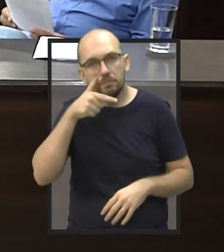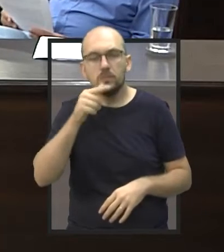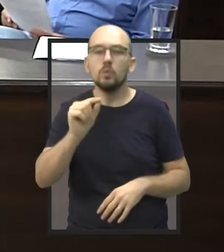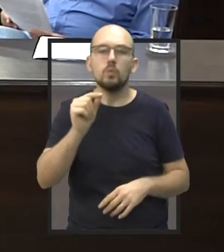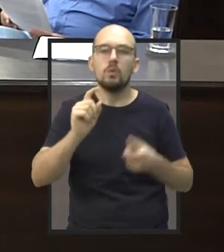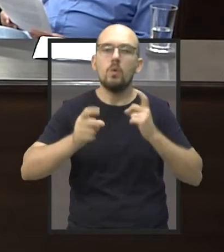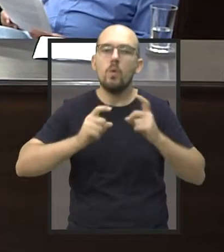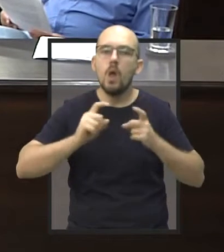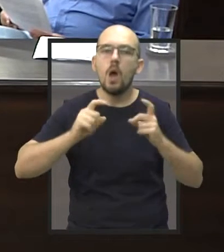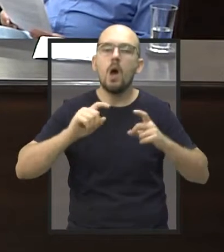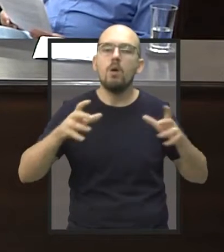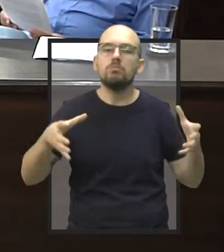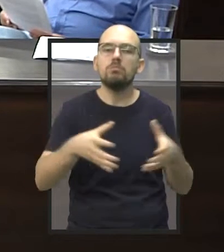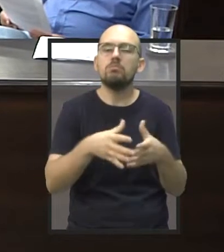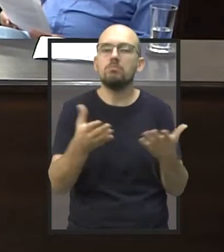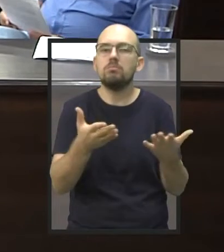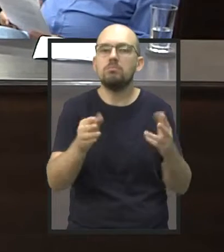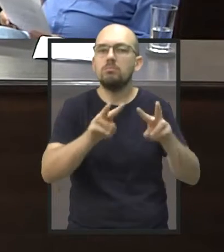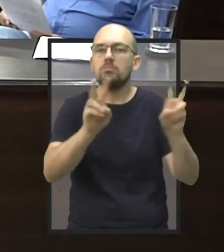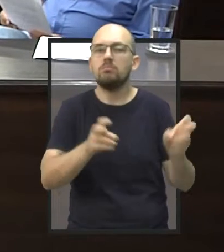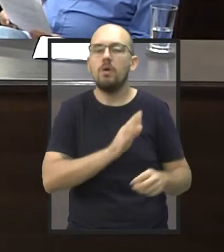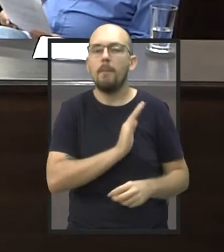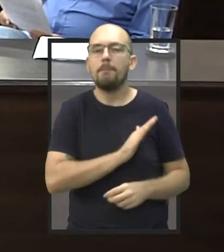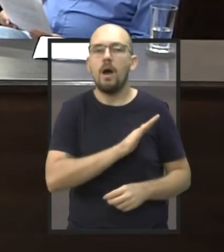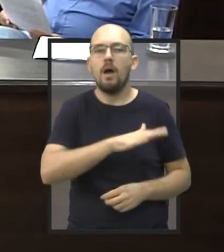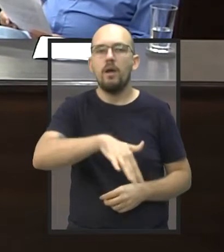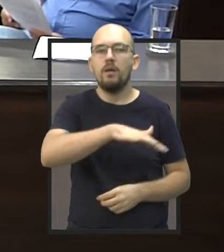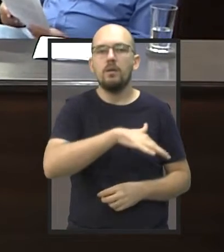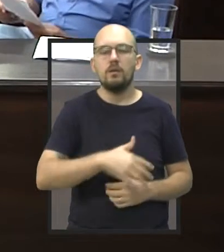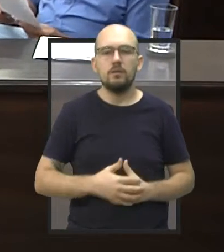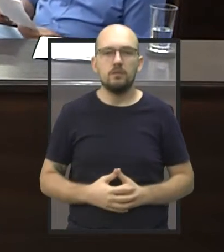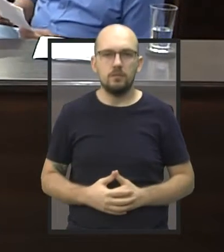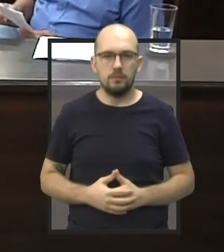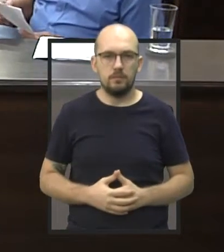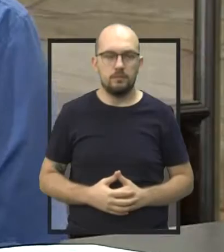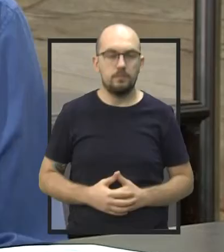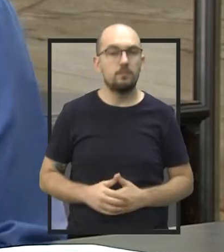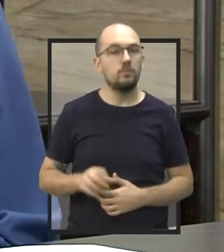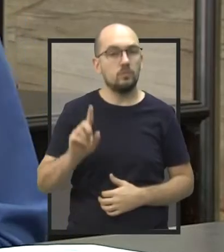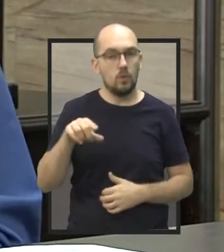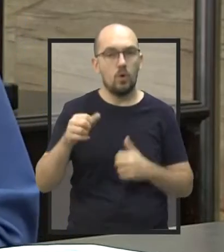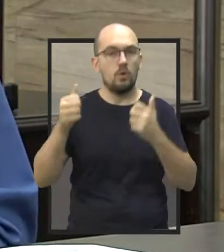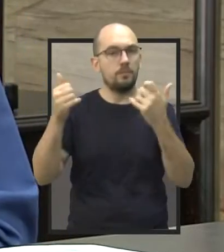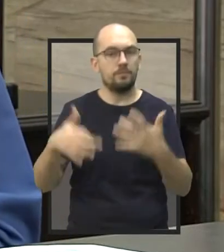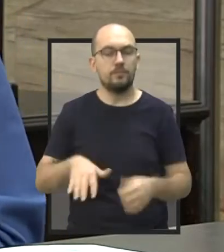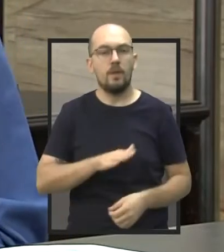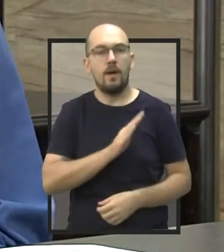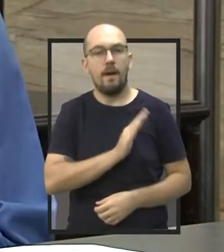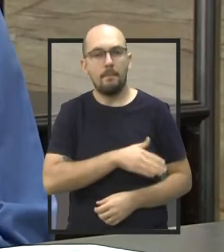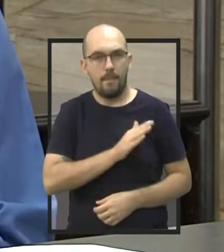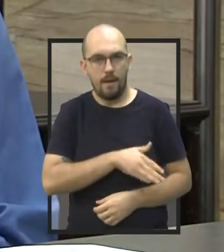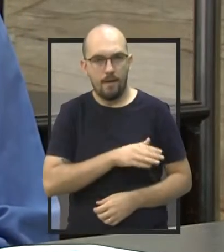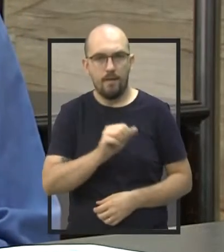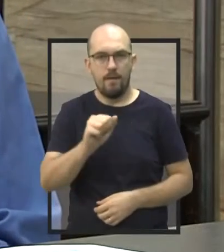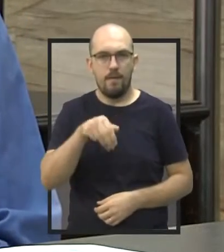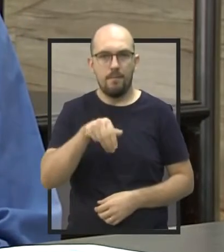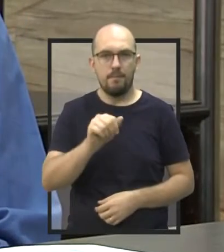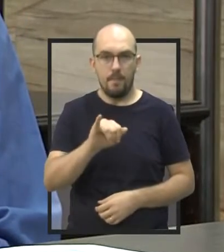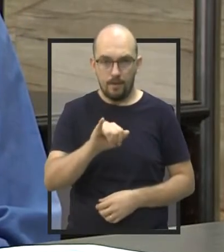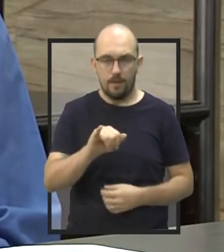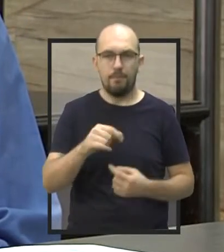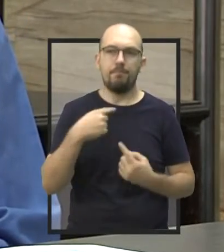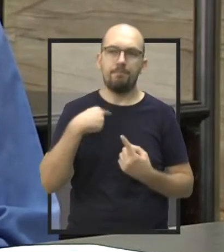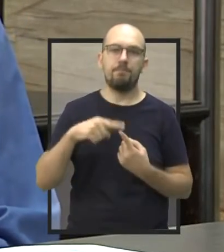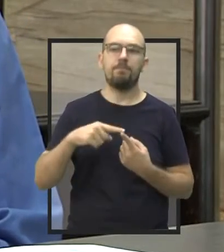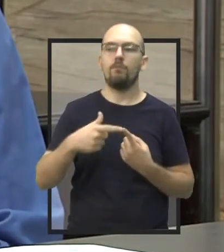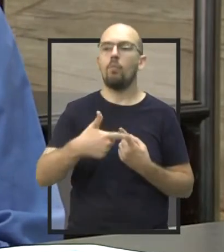nas reuniões que aconteceram? Como é que está a situação da AMAI no momento? Olha, a AMAI, assim como outros vereadores também